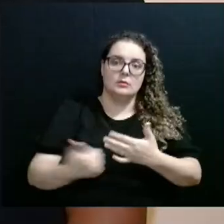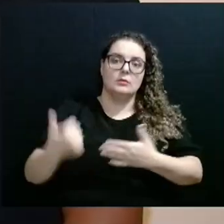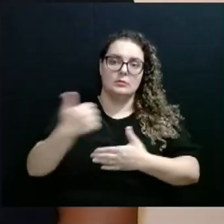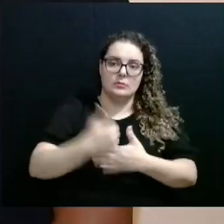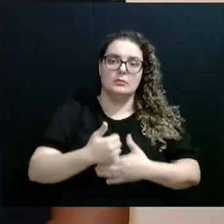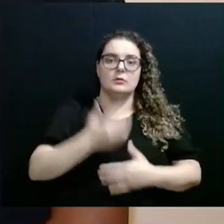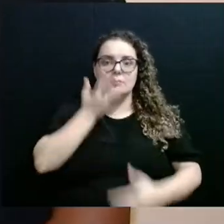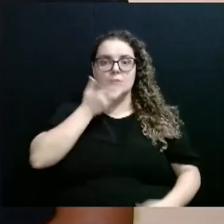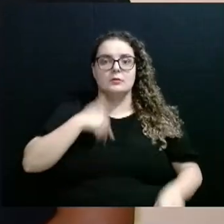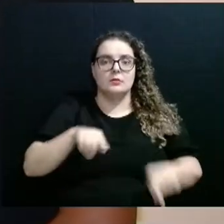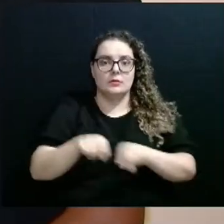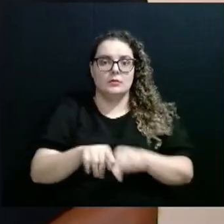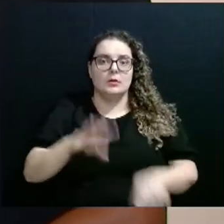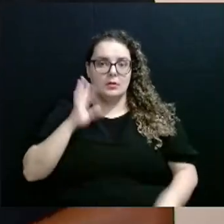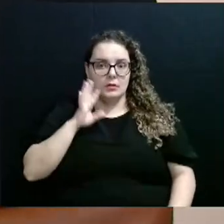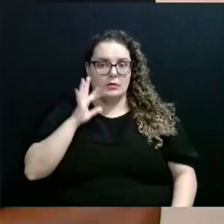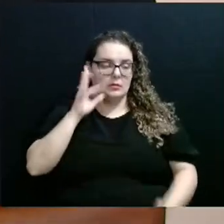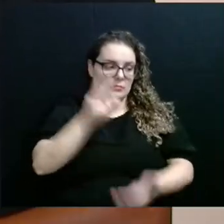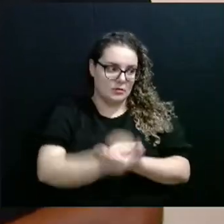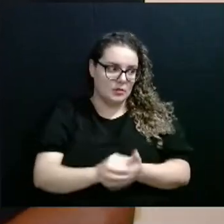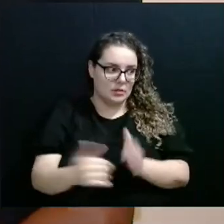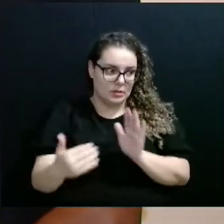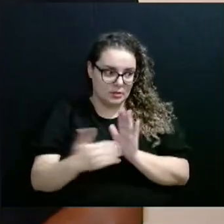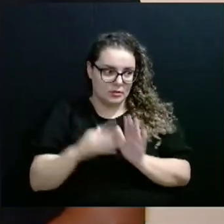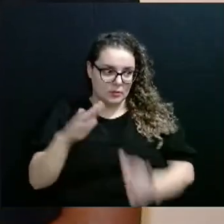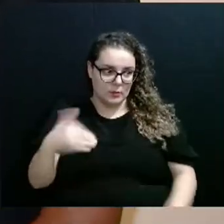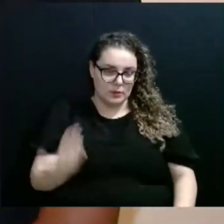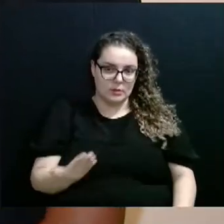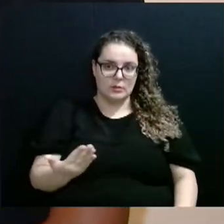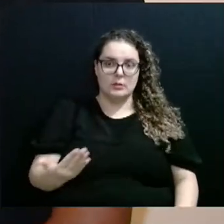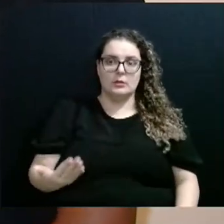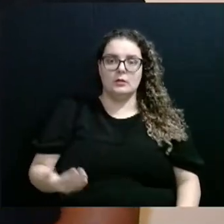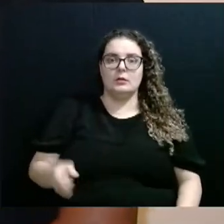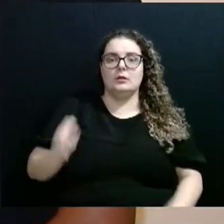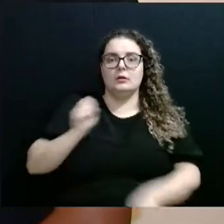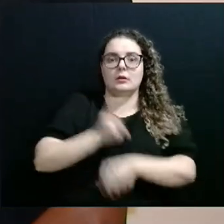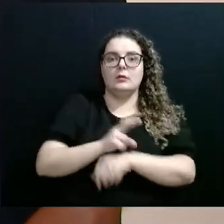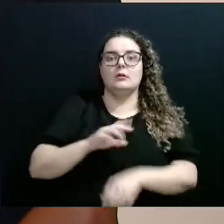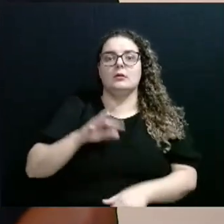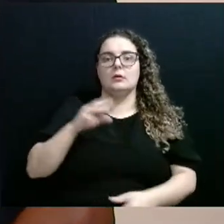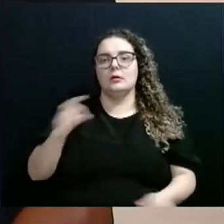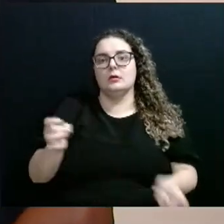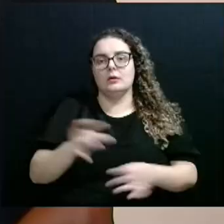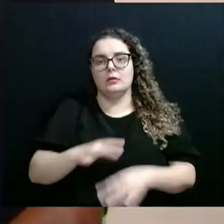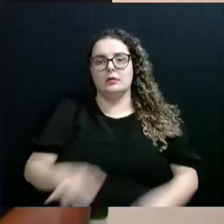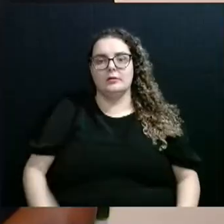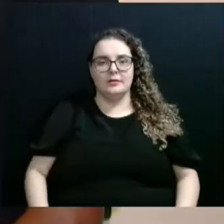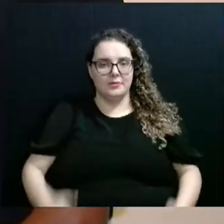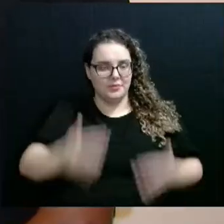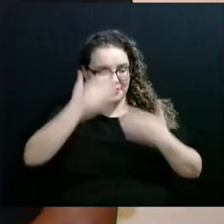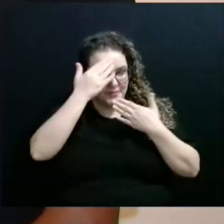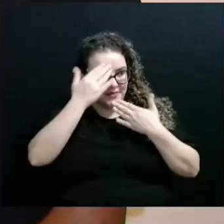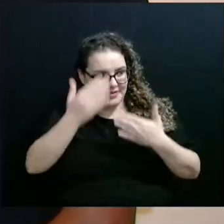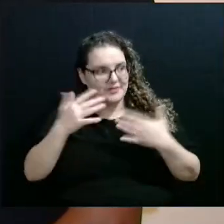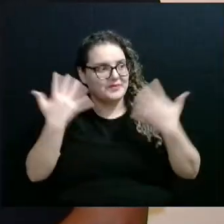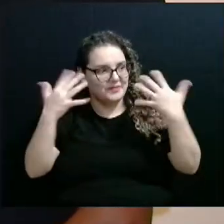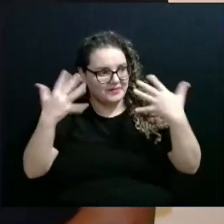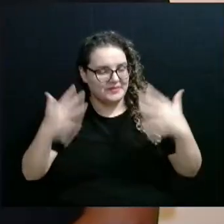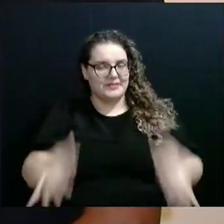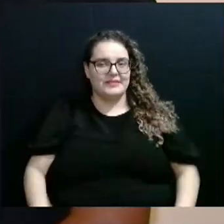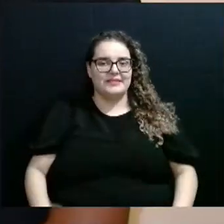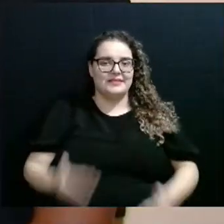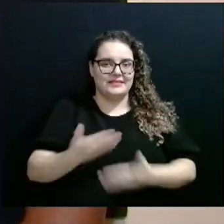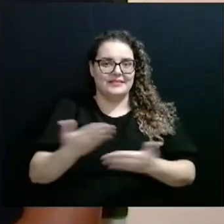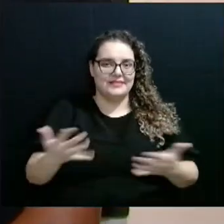Legal, e as inscrições vão até? Até as vagas se esgotarem. Valeu, muito obrigado e parabéns aí para vocês pela